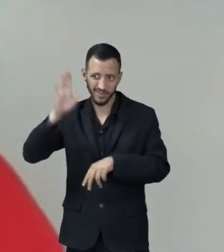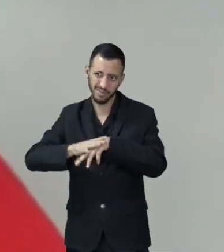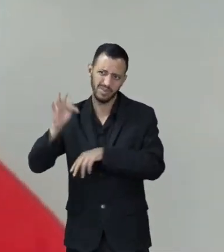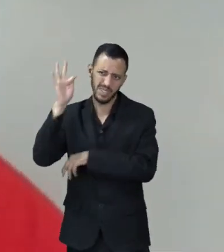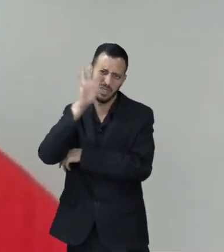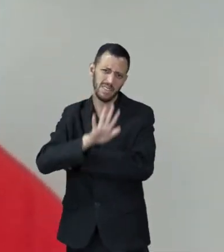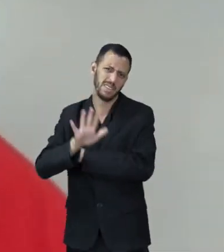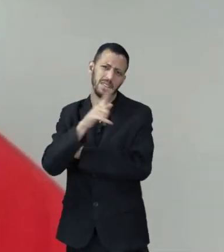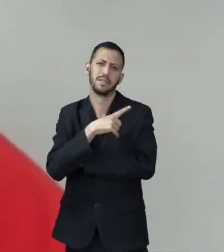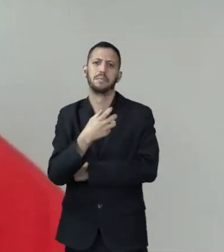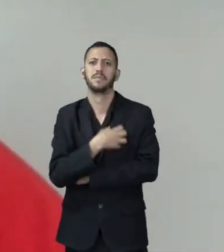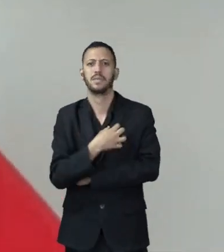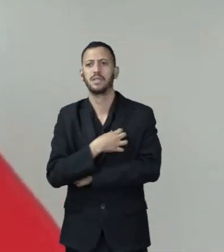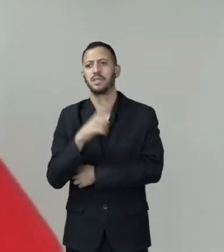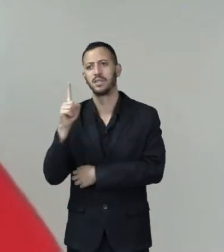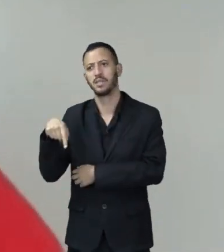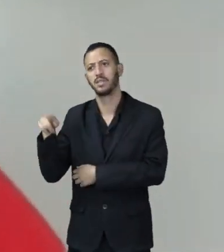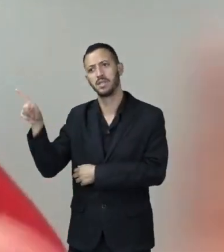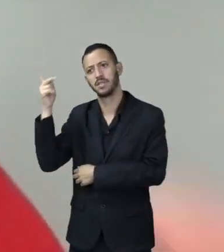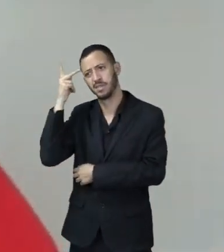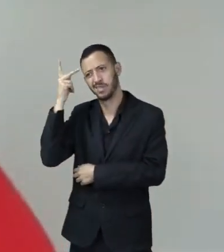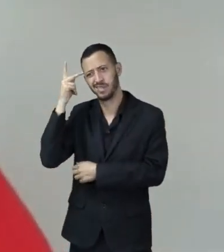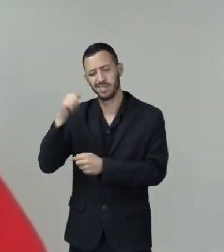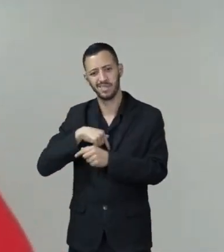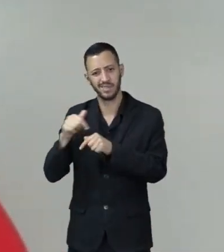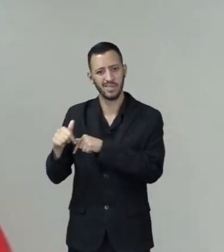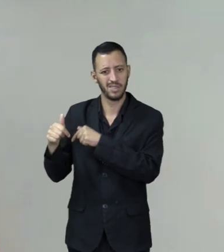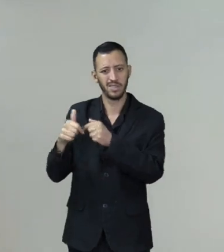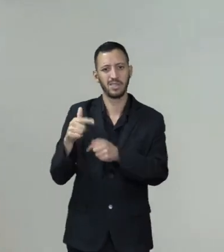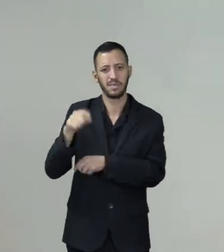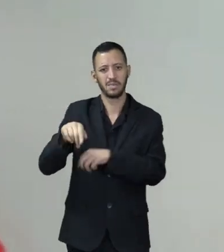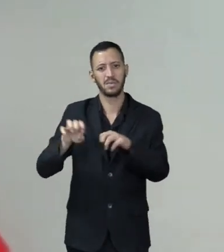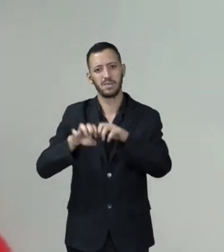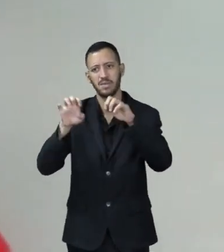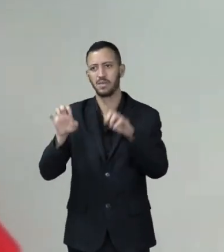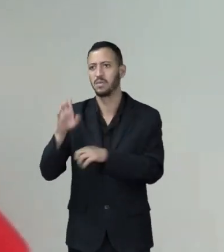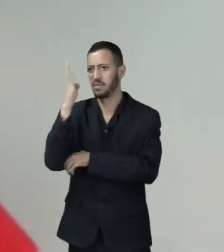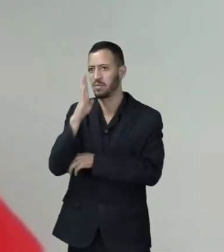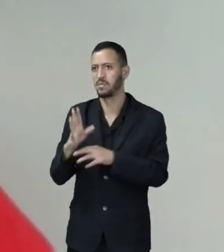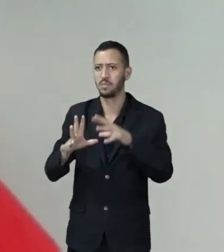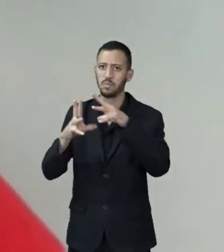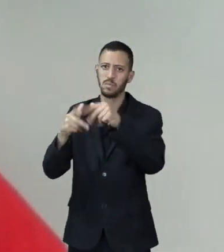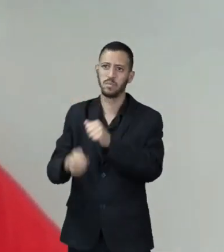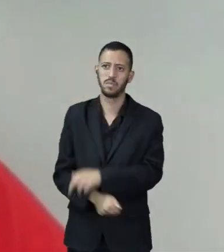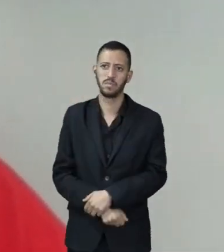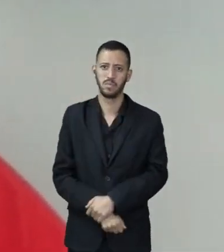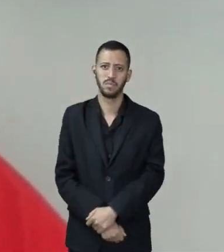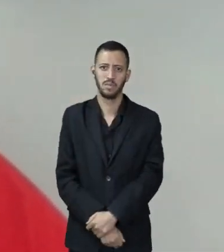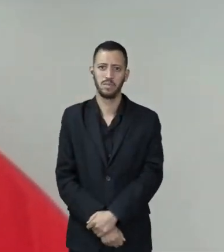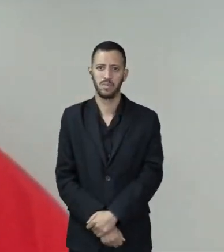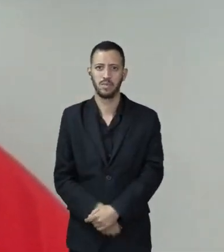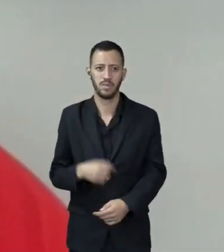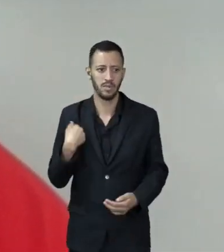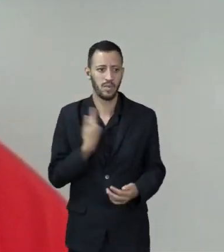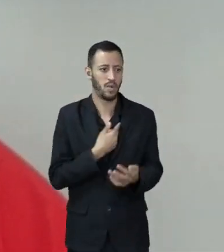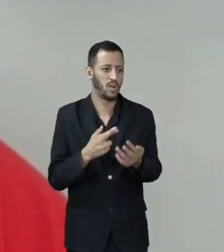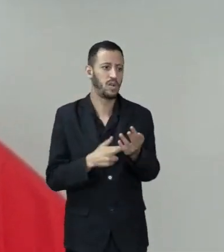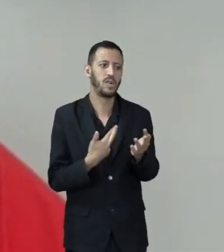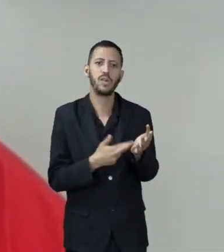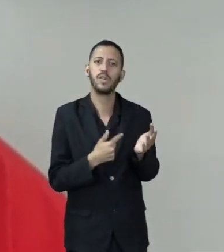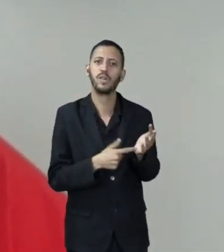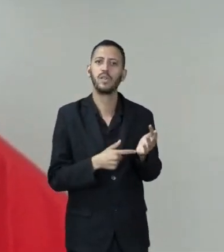da Bahia, outra da Santa Casa de São Paulo, já tem carreiras muito estruturadas no Brasil e no mundo. E a nossa revista